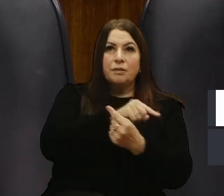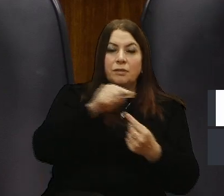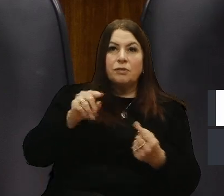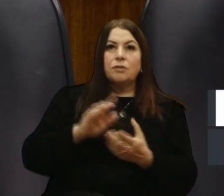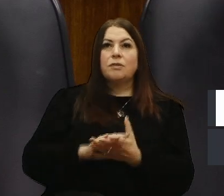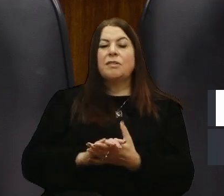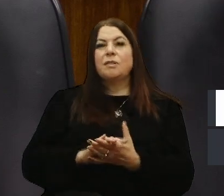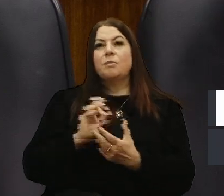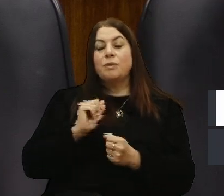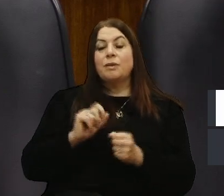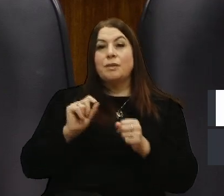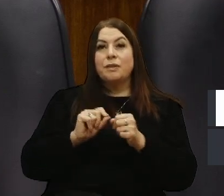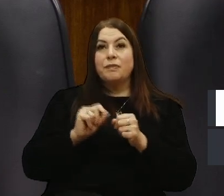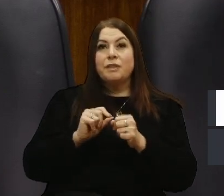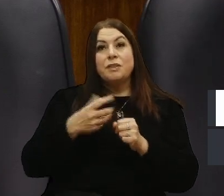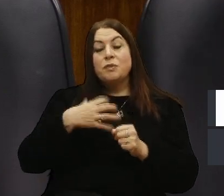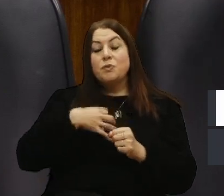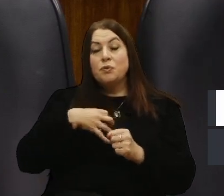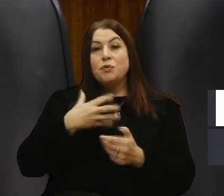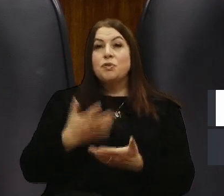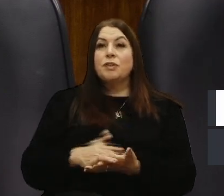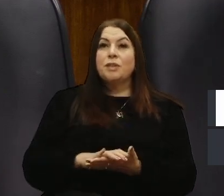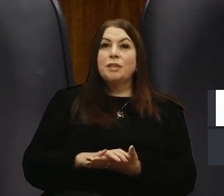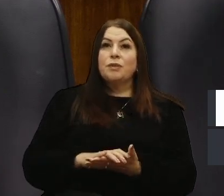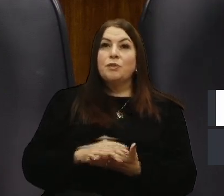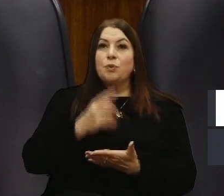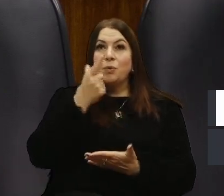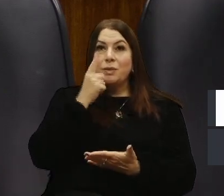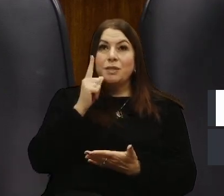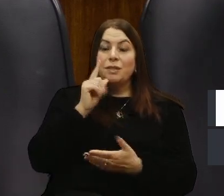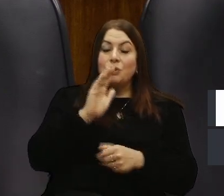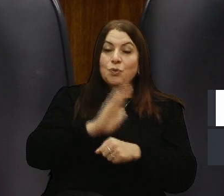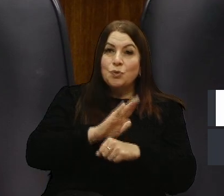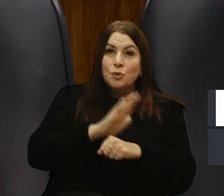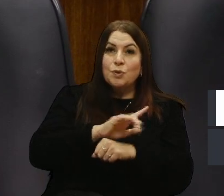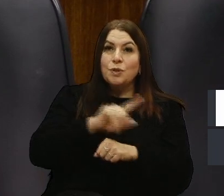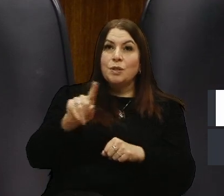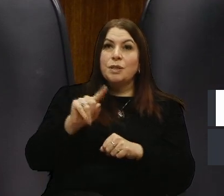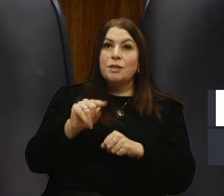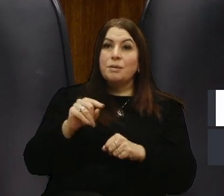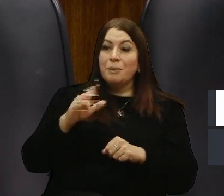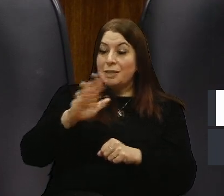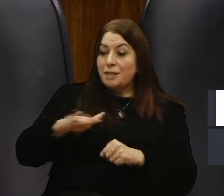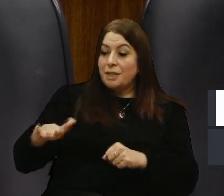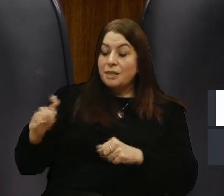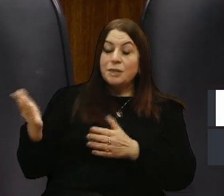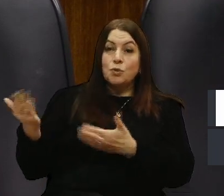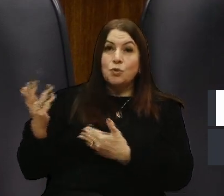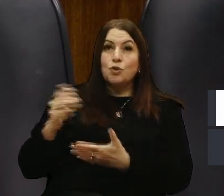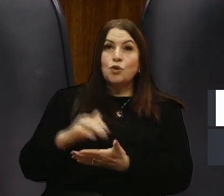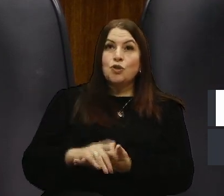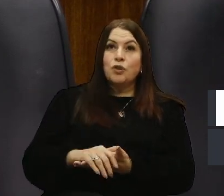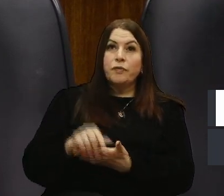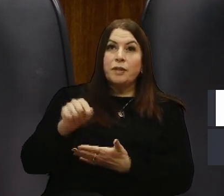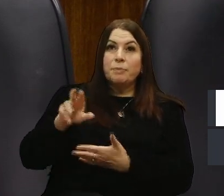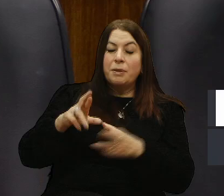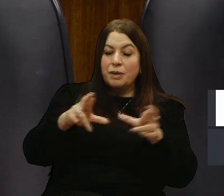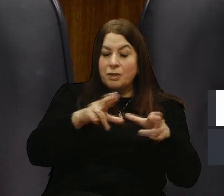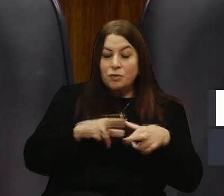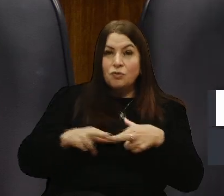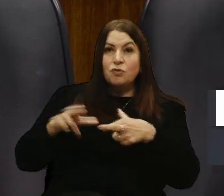que eu pudesse, de alguma forma, conseguir contribuir para que as crianças e adolescentes ali da minha